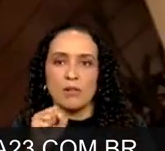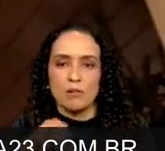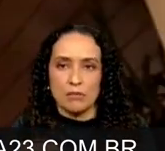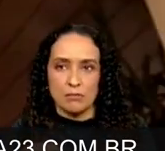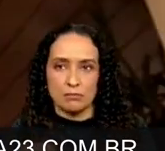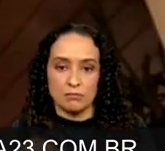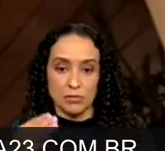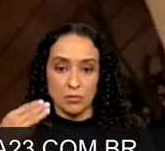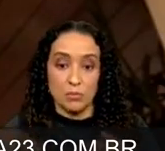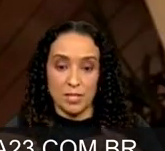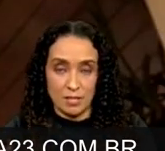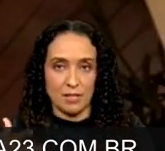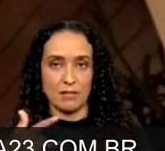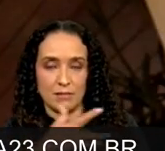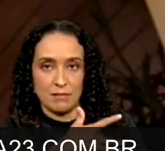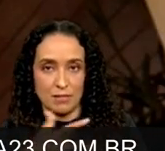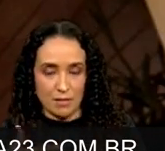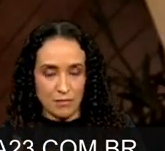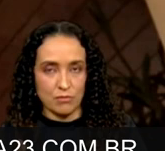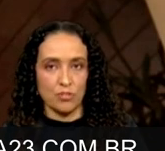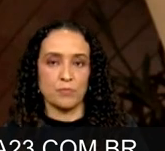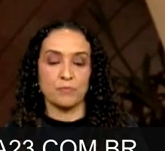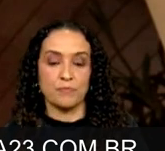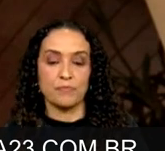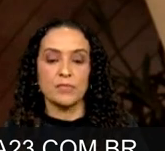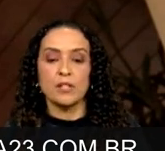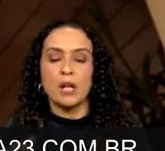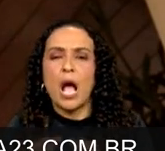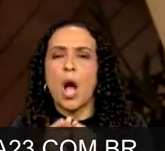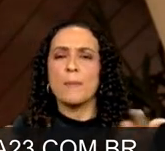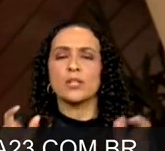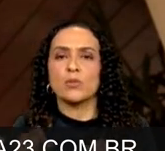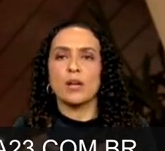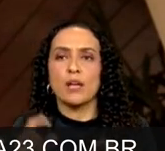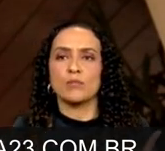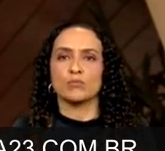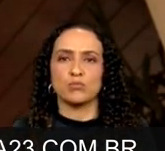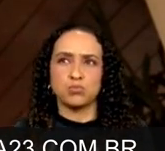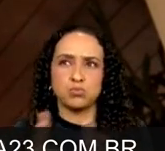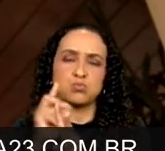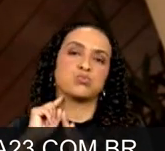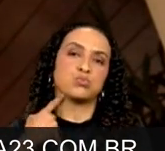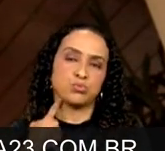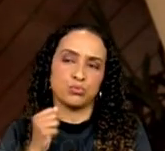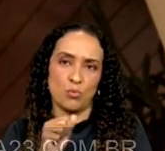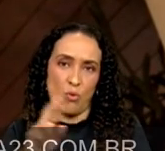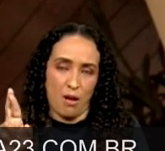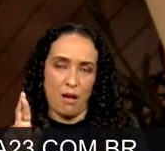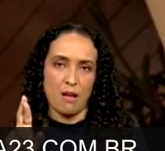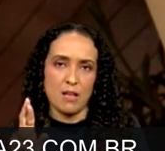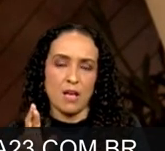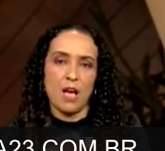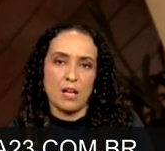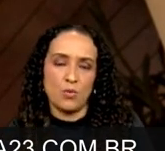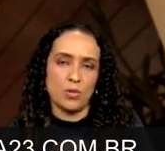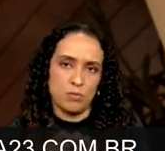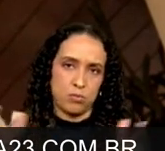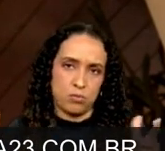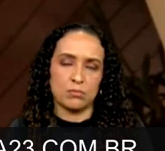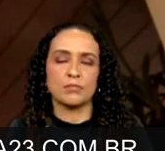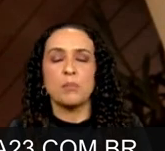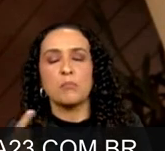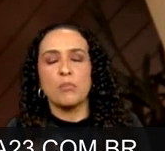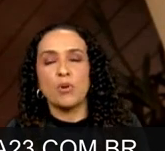Saúde. E tem aumentado essas doenças respiratórias e a poluição do ar, porque a presença de um menor teor